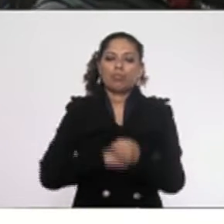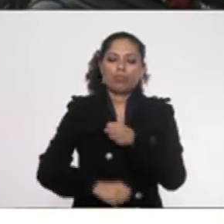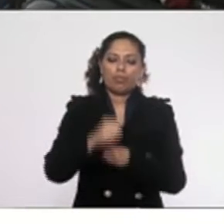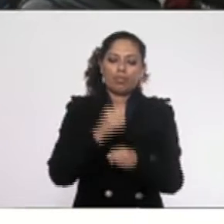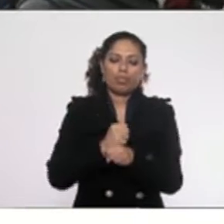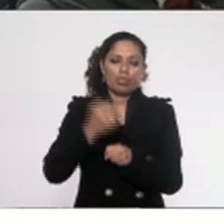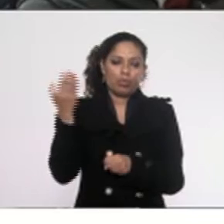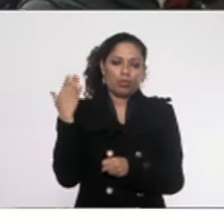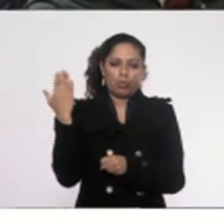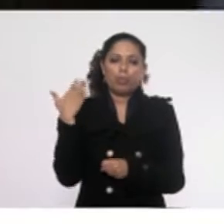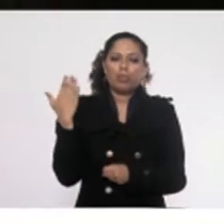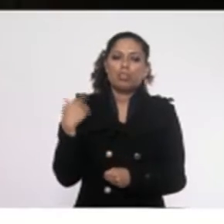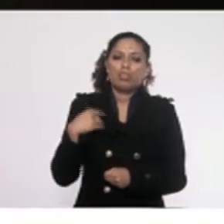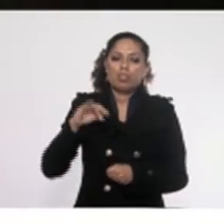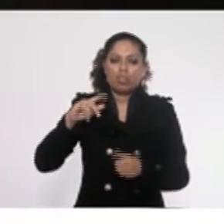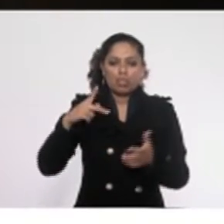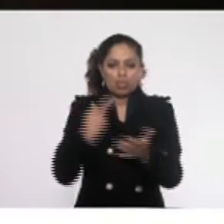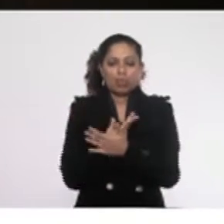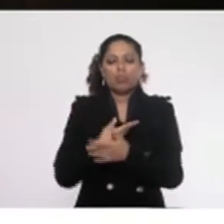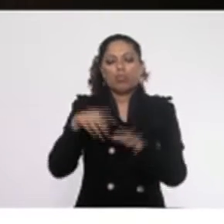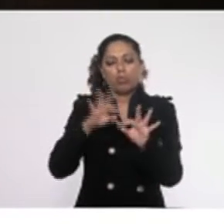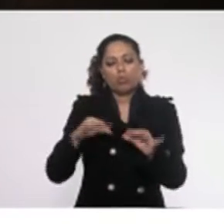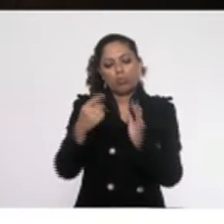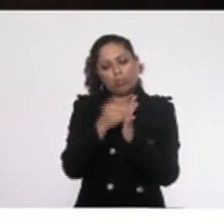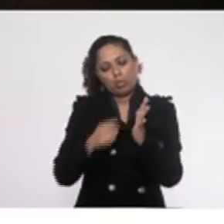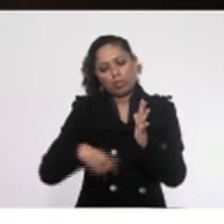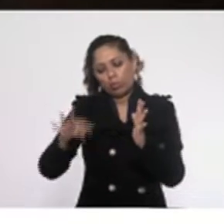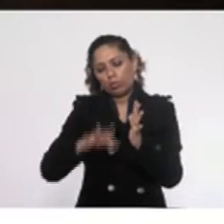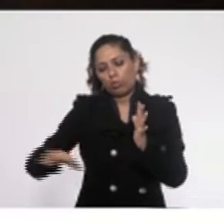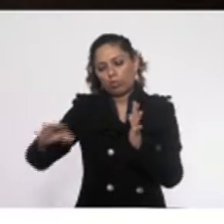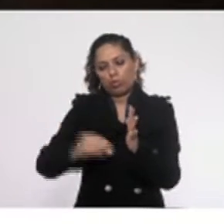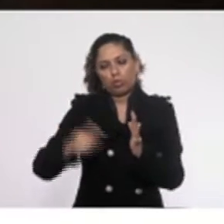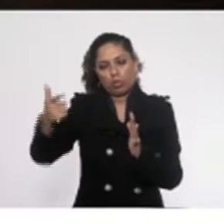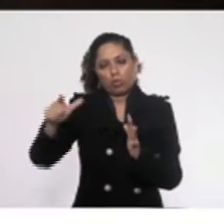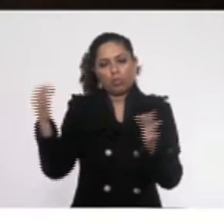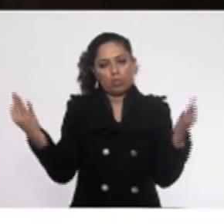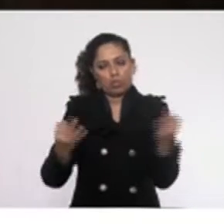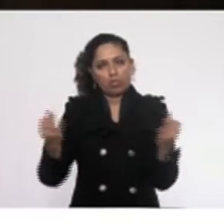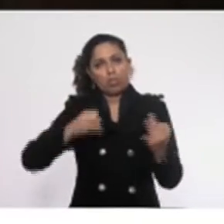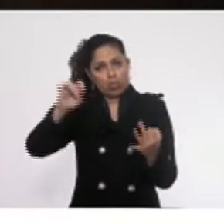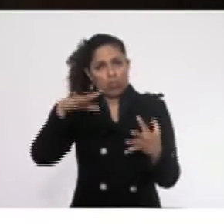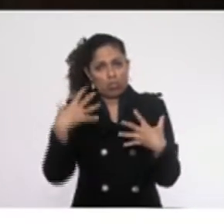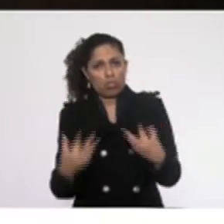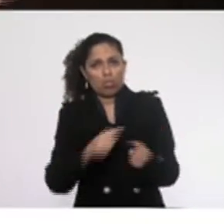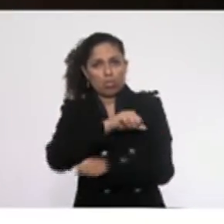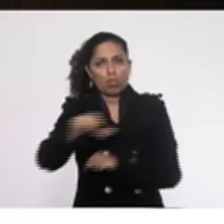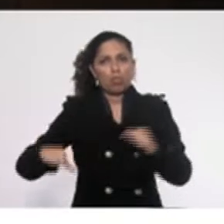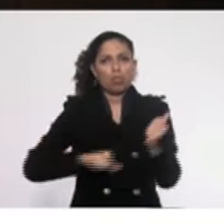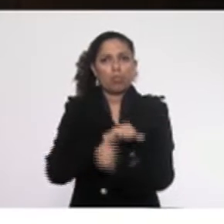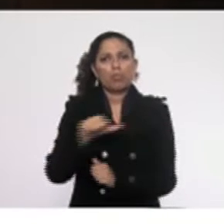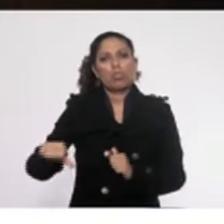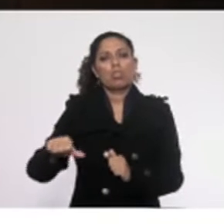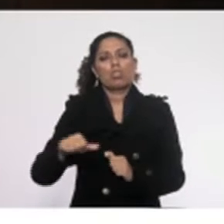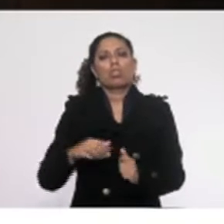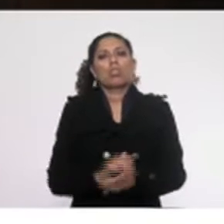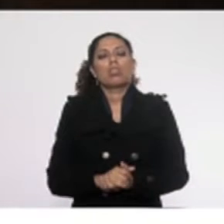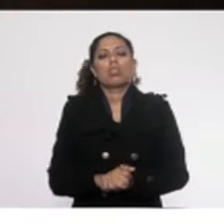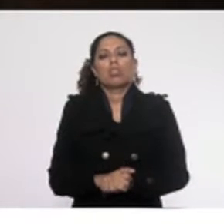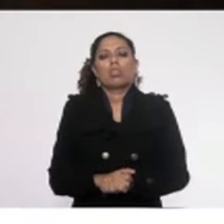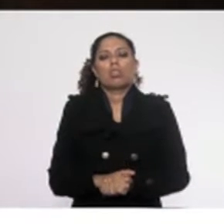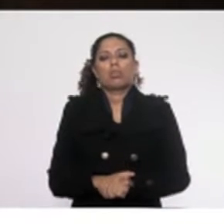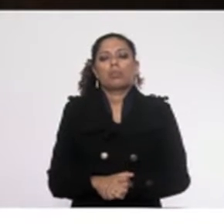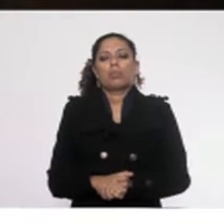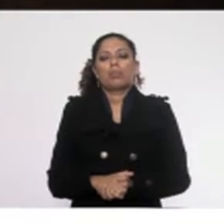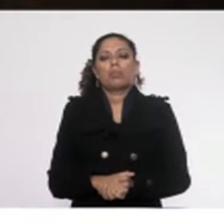anterior, porque aí aproveita o texto para as demais. Perfeito. Se Vossa Excelência permitir essa alteração, aí eu acho bacana.